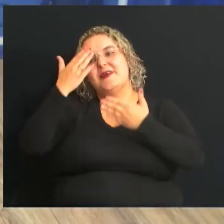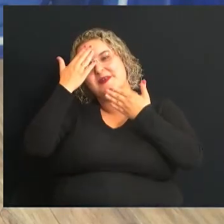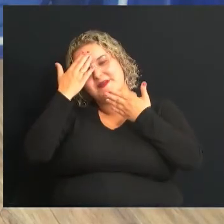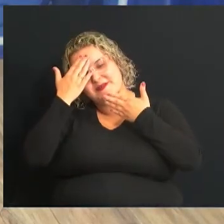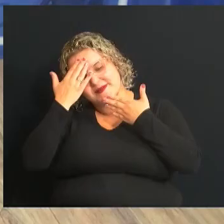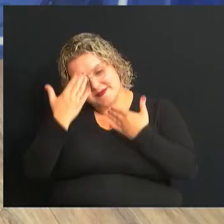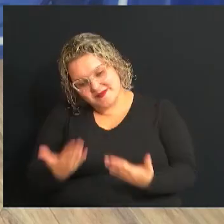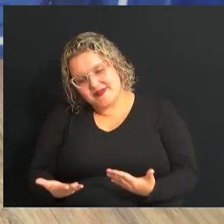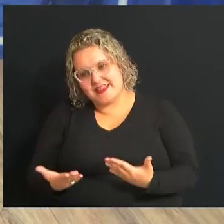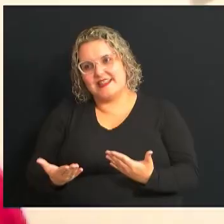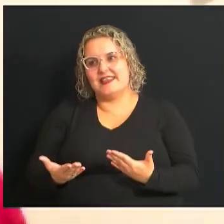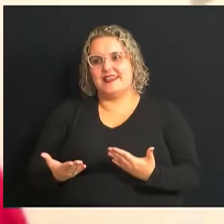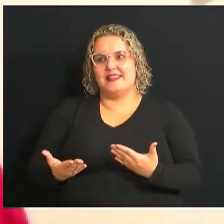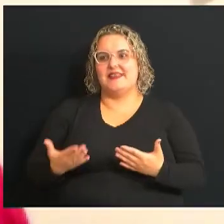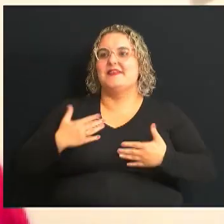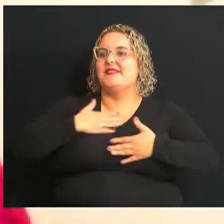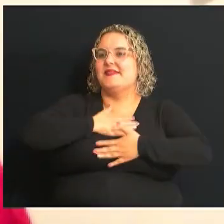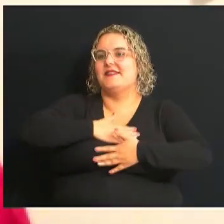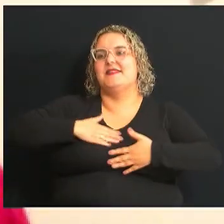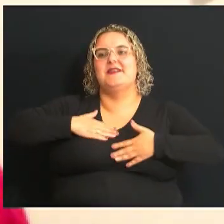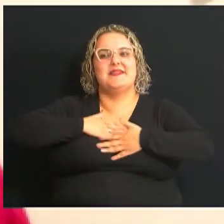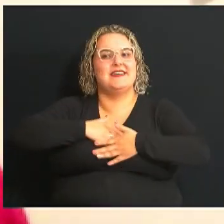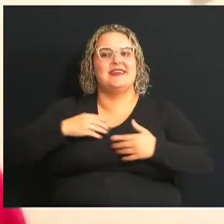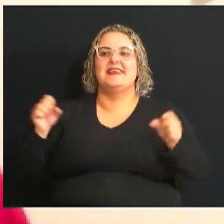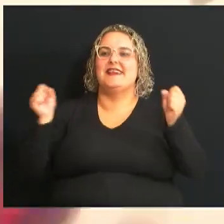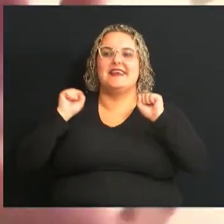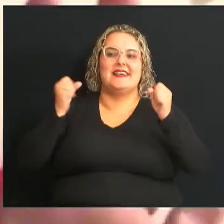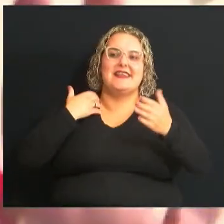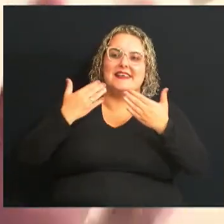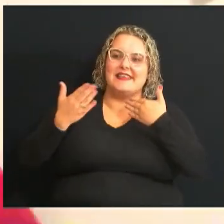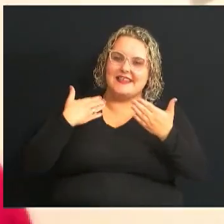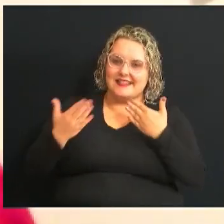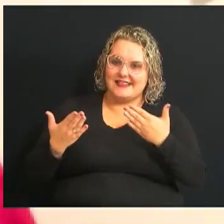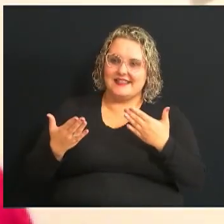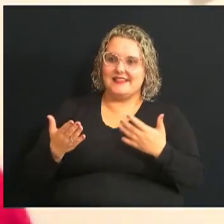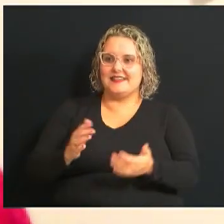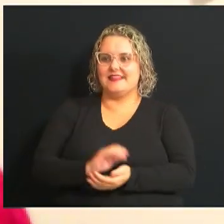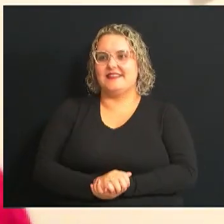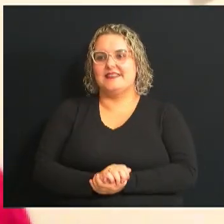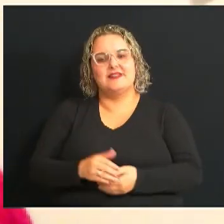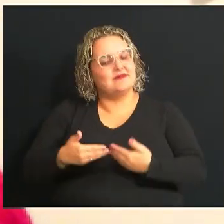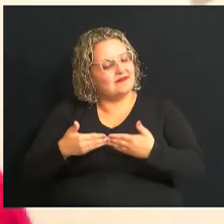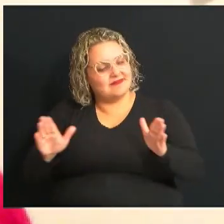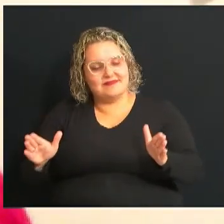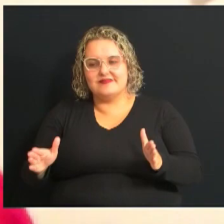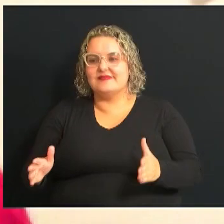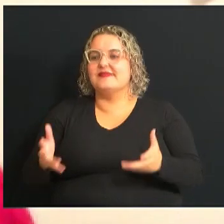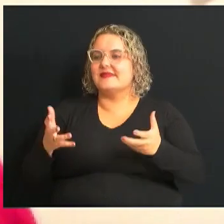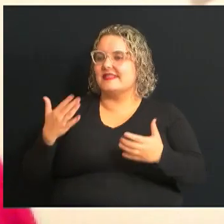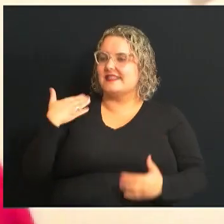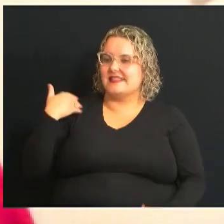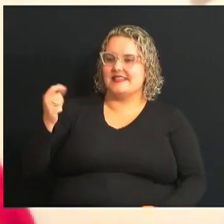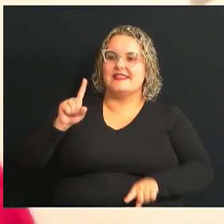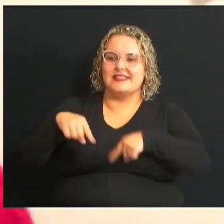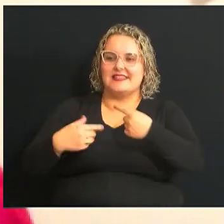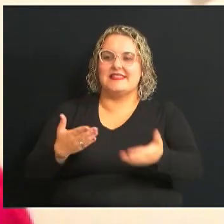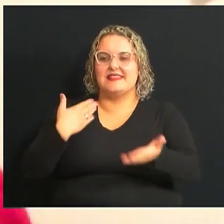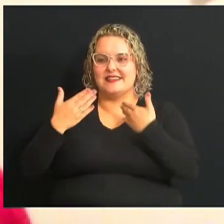Muitíssimo obrigada, foi um prazer enorme, adorei essa conversa e estou aí também, se quiser me chamar para outras conversas,